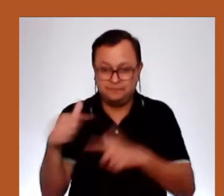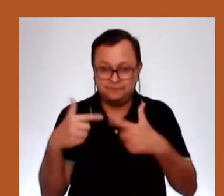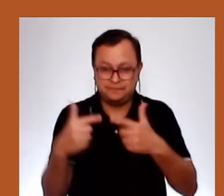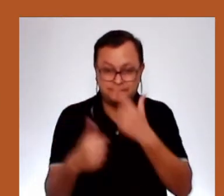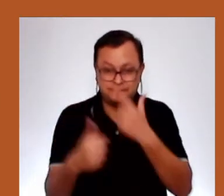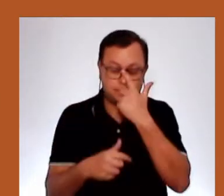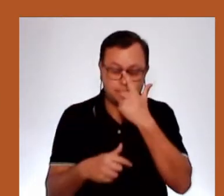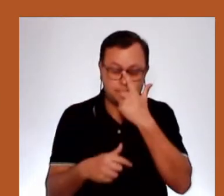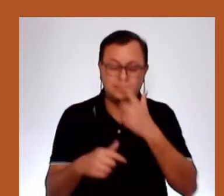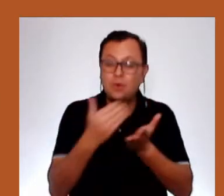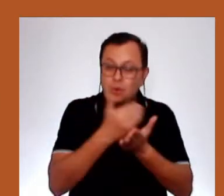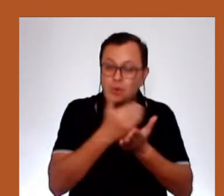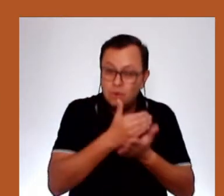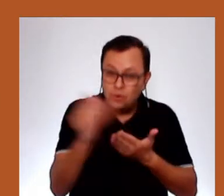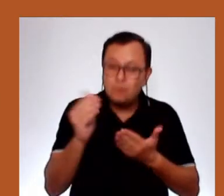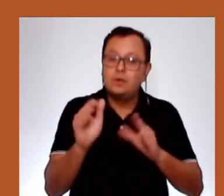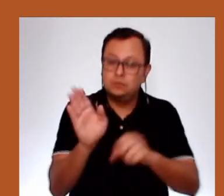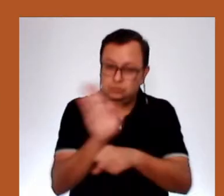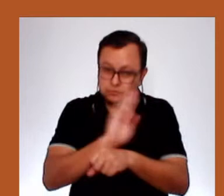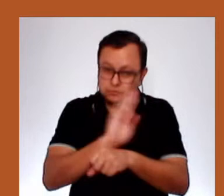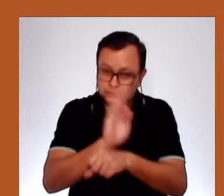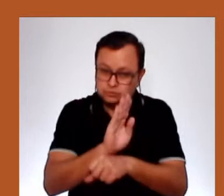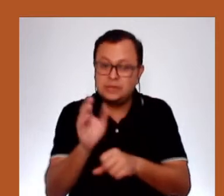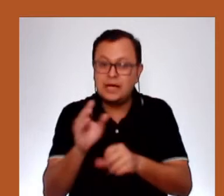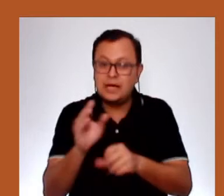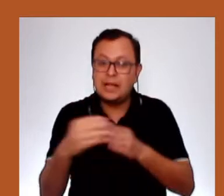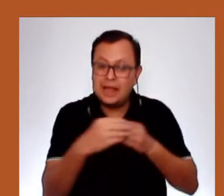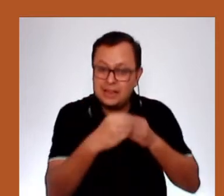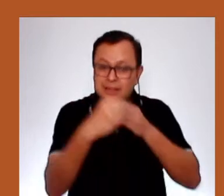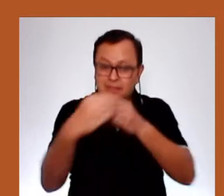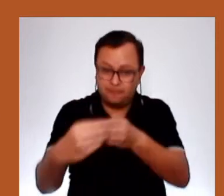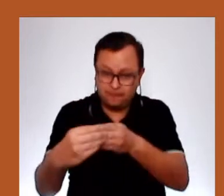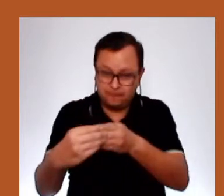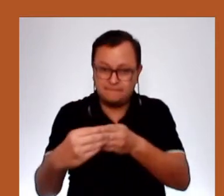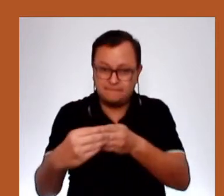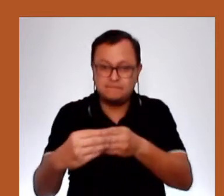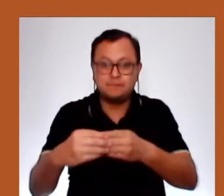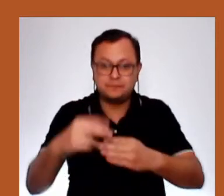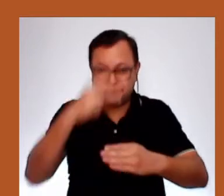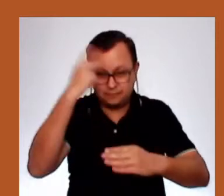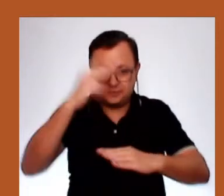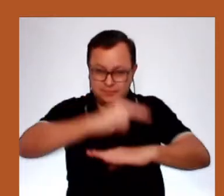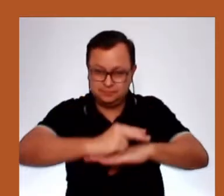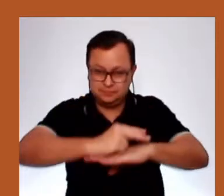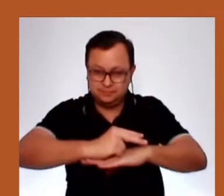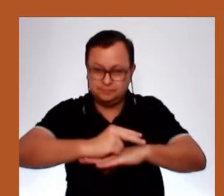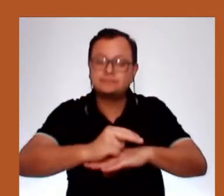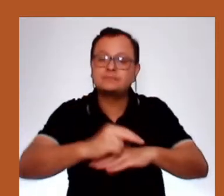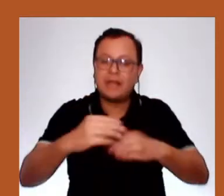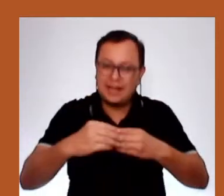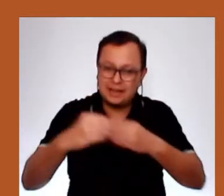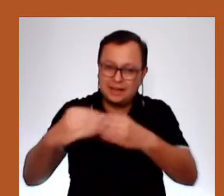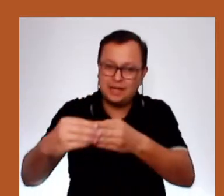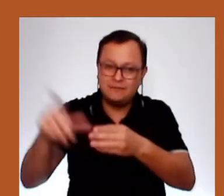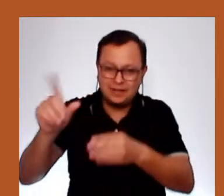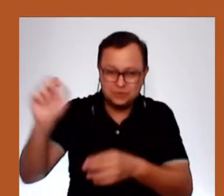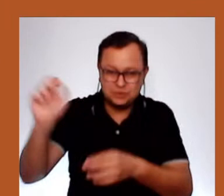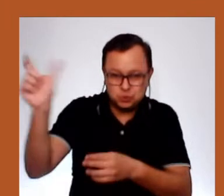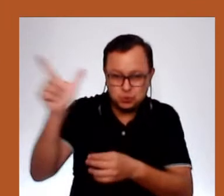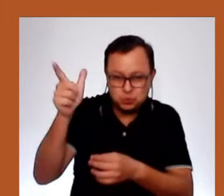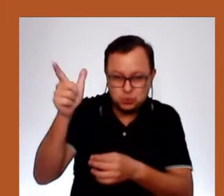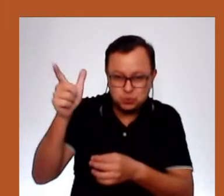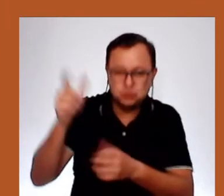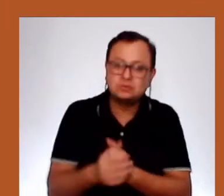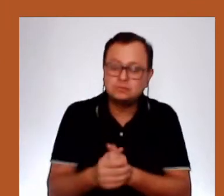ela leva uma paciente pro solário e pede para que... insiste, né? Para que ela abra